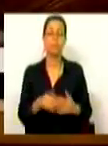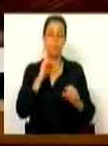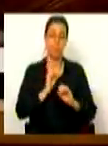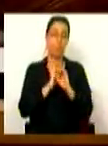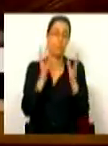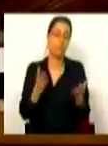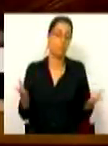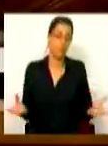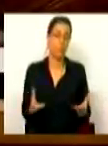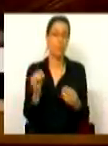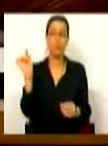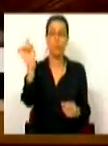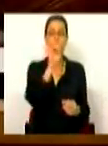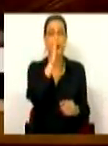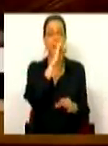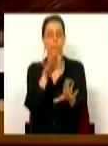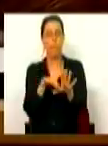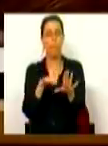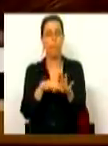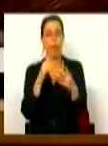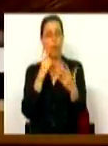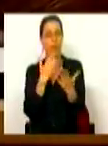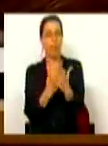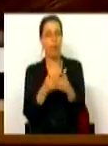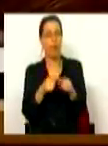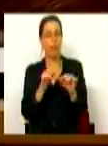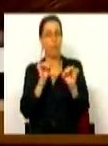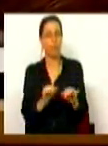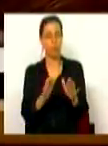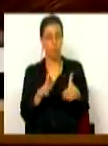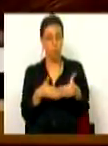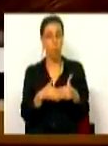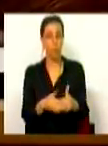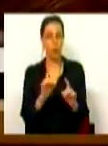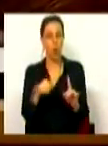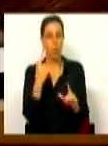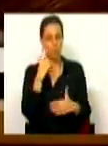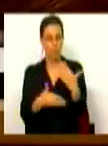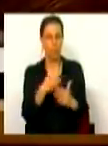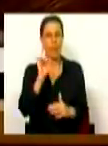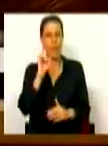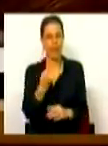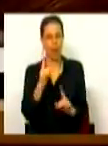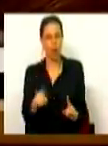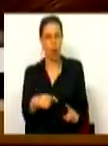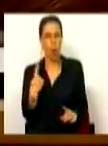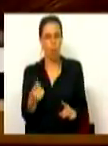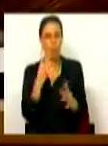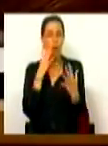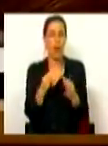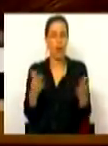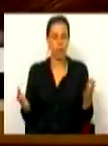claro que para muitos dos que participam nesta construção, este processo deveria avançar mais rapidamente. É